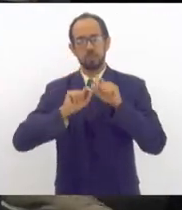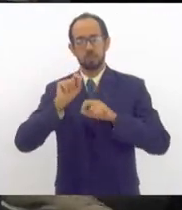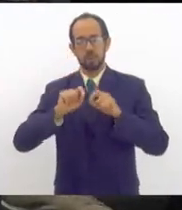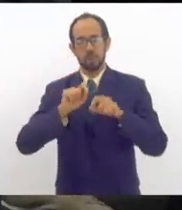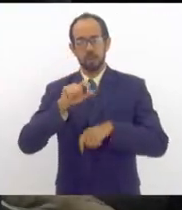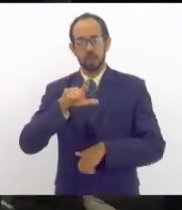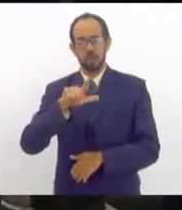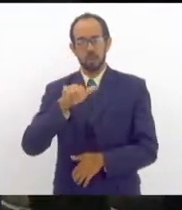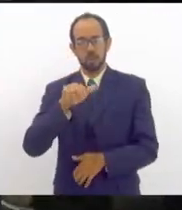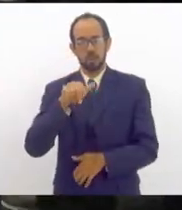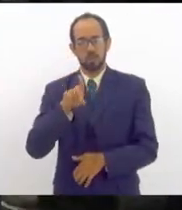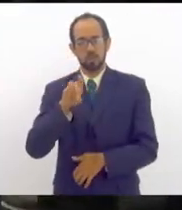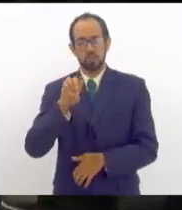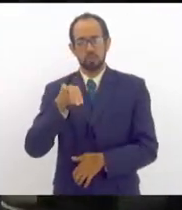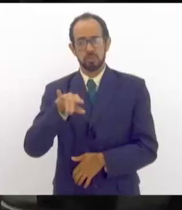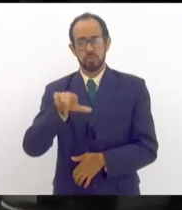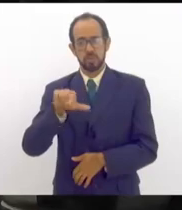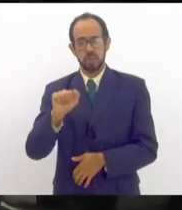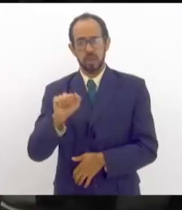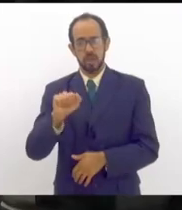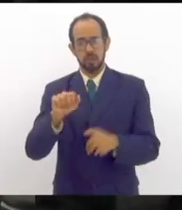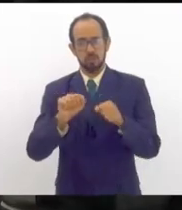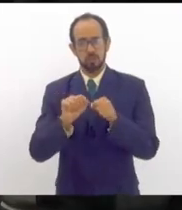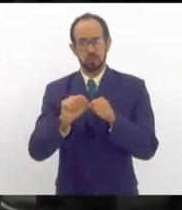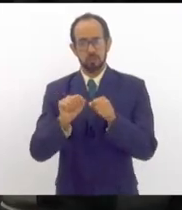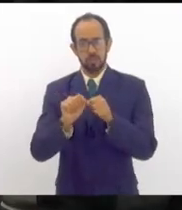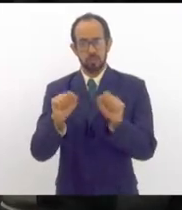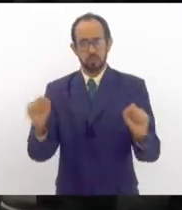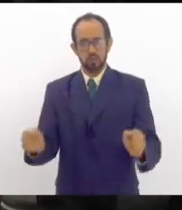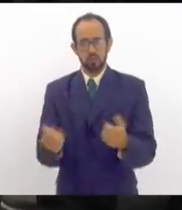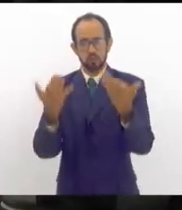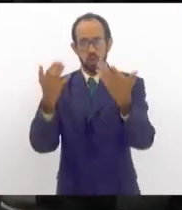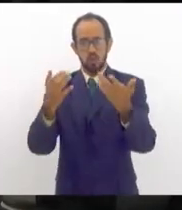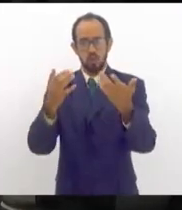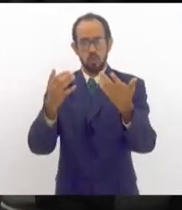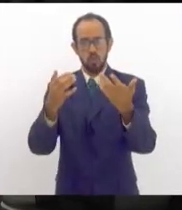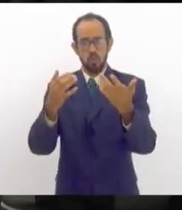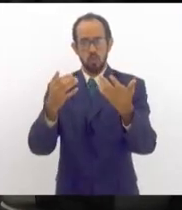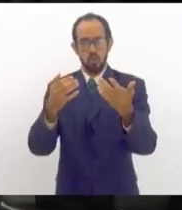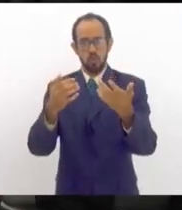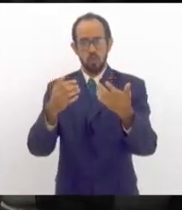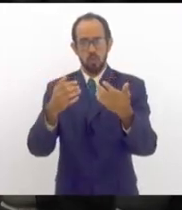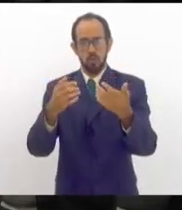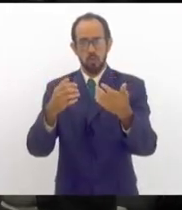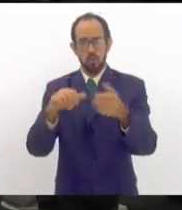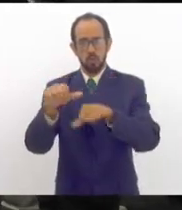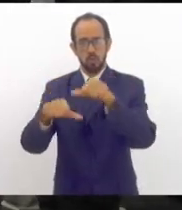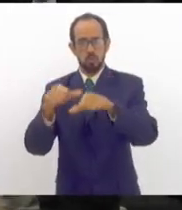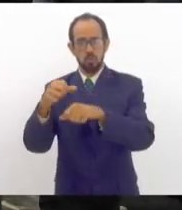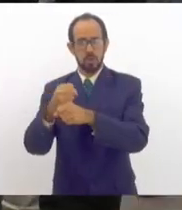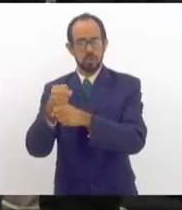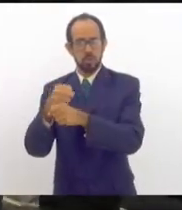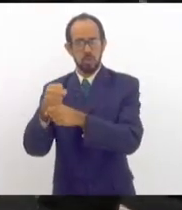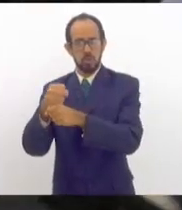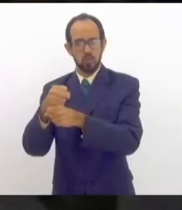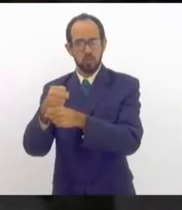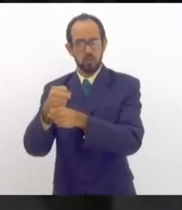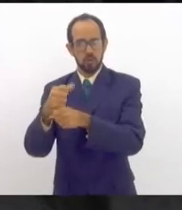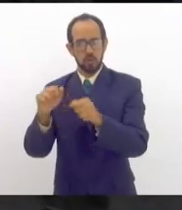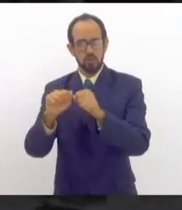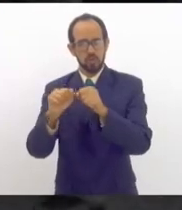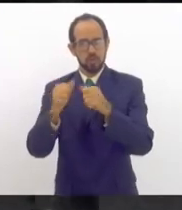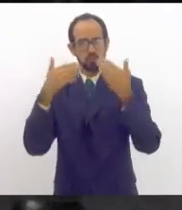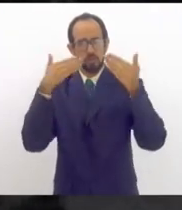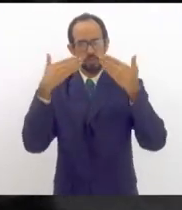fez o show da virada do ano e fez uma belíssima